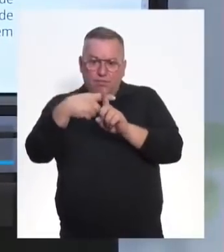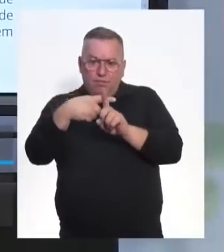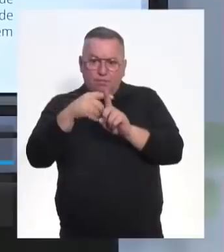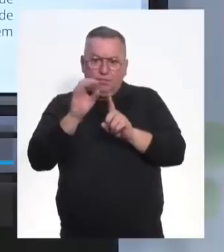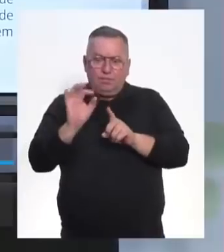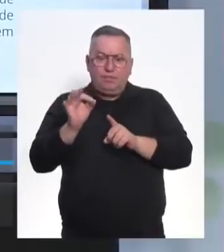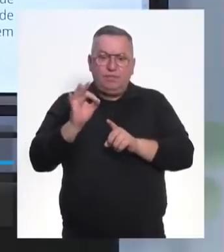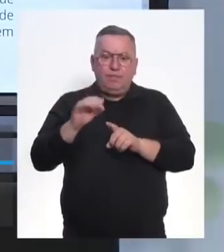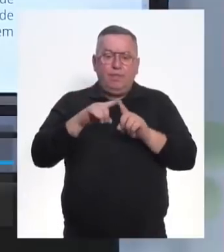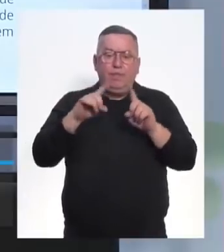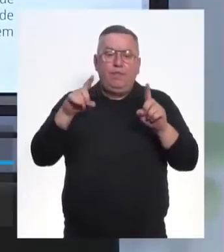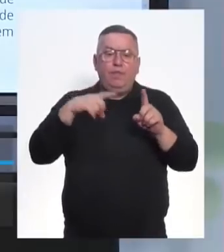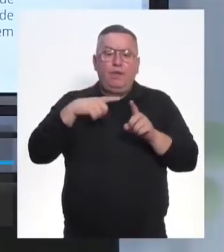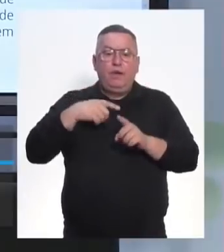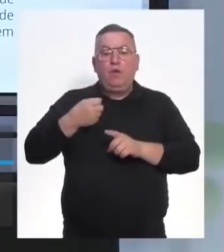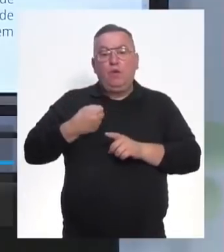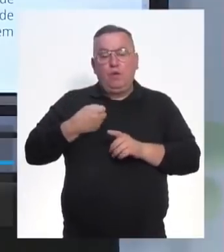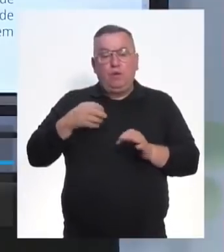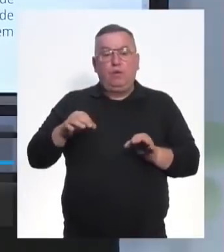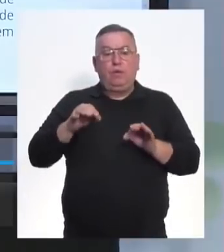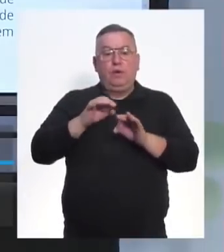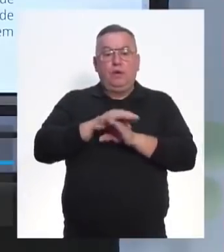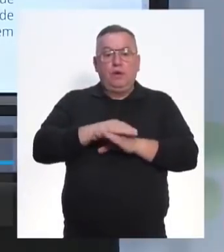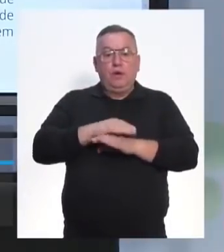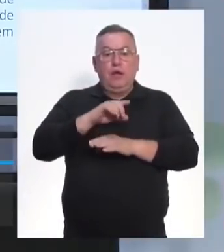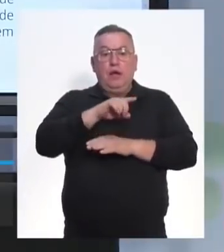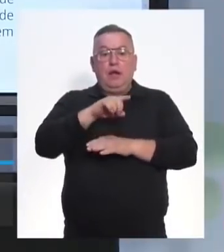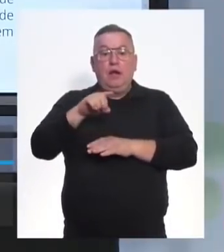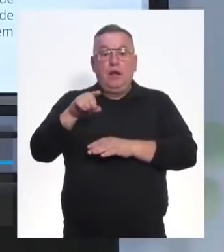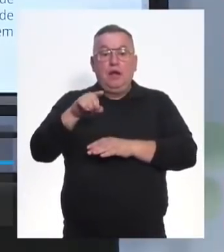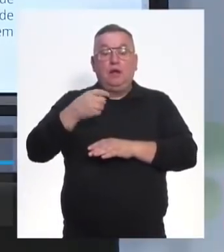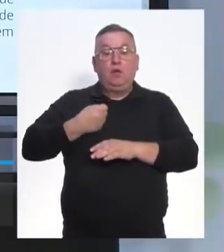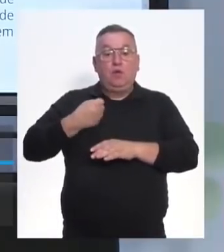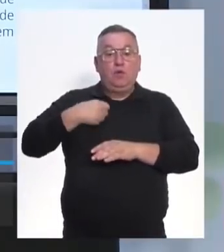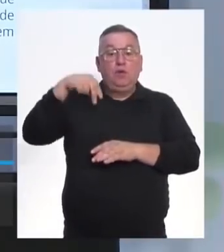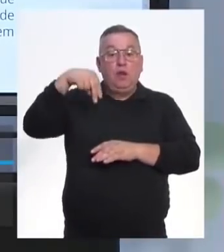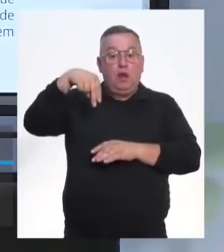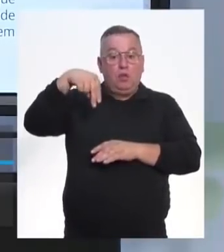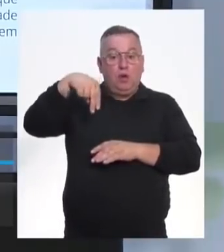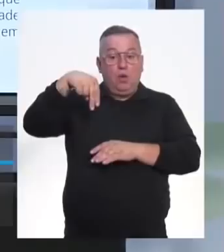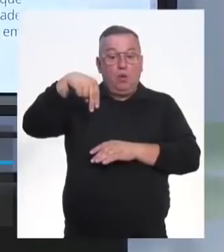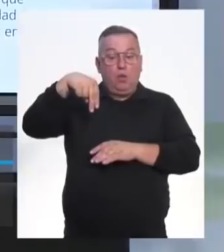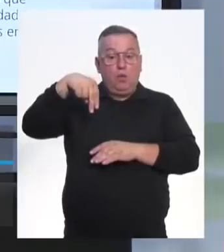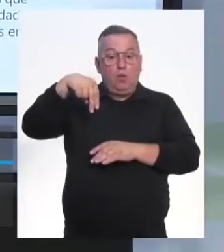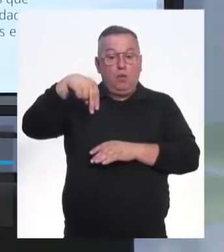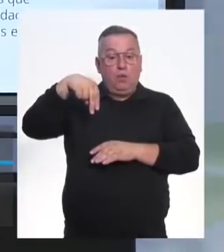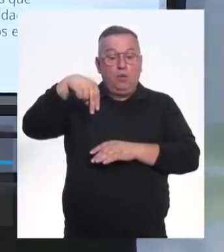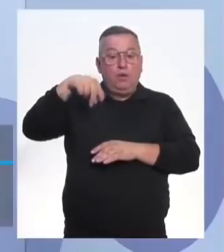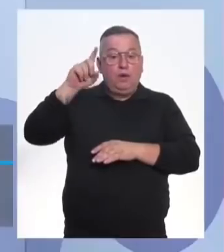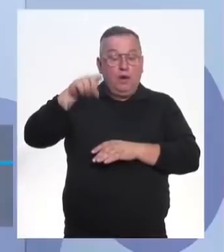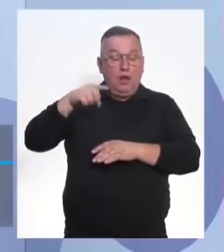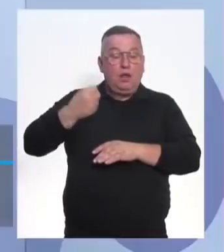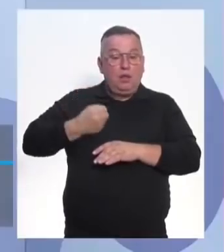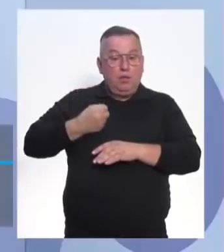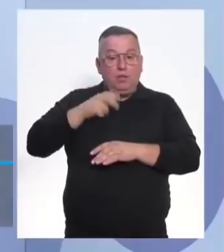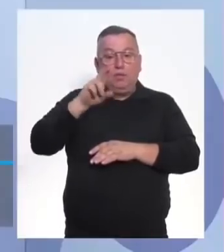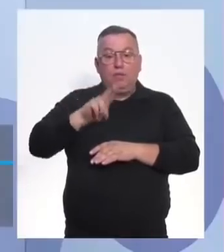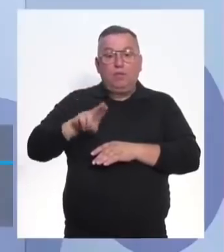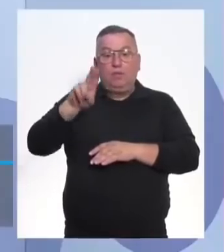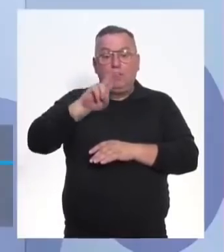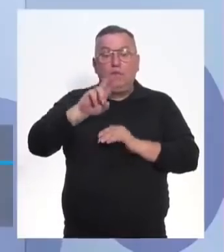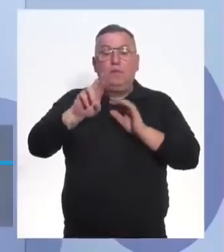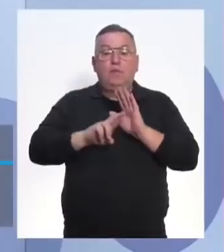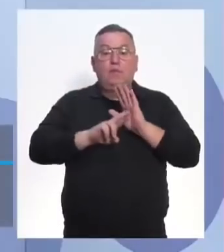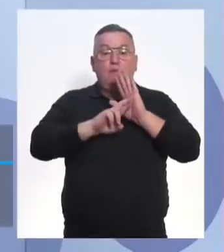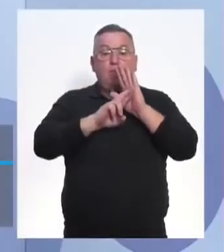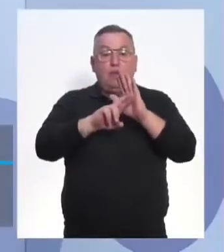né? Então, ele é um número inteiro positivo. Essa é a definição de um número natural. E são números que normalmente a gente utiliza para